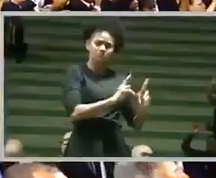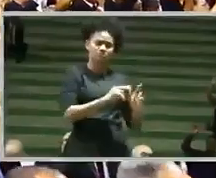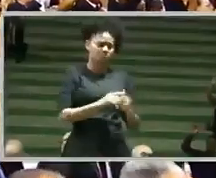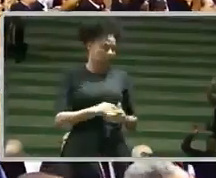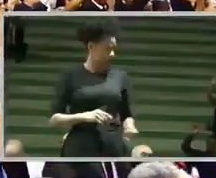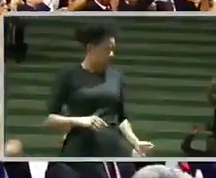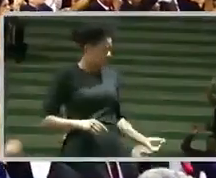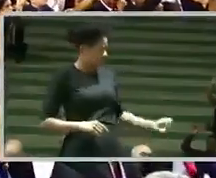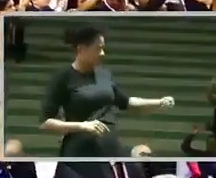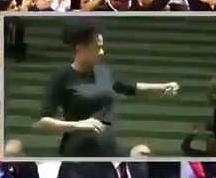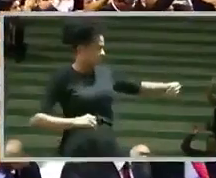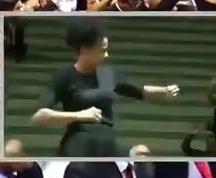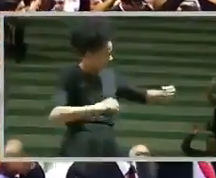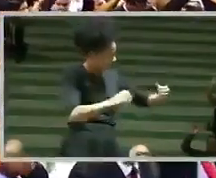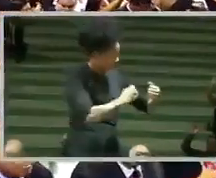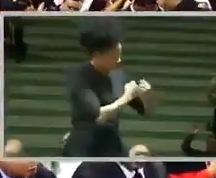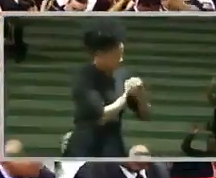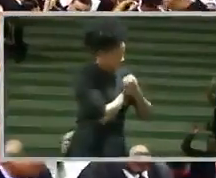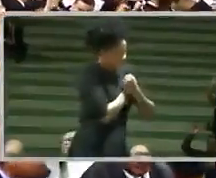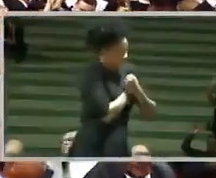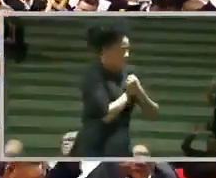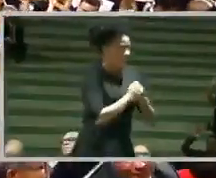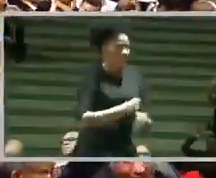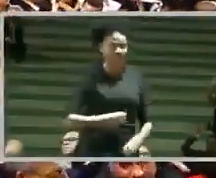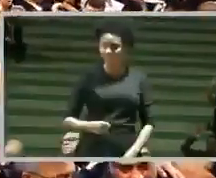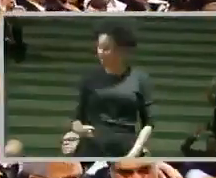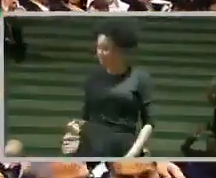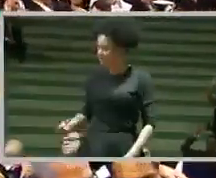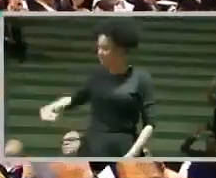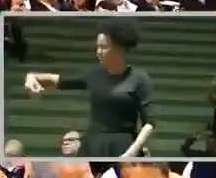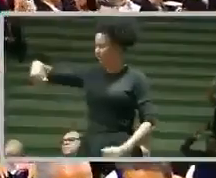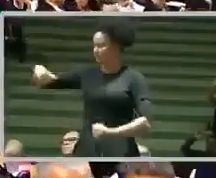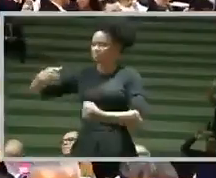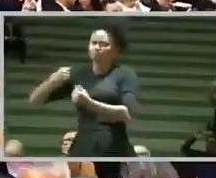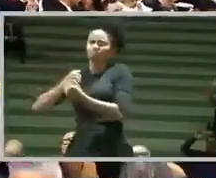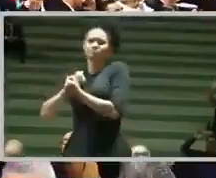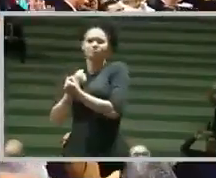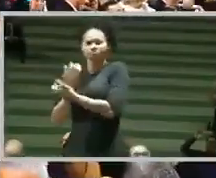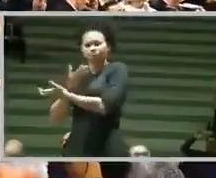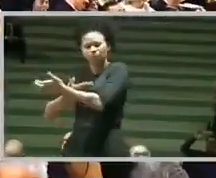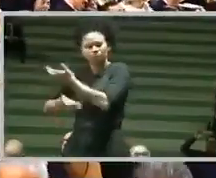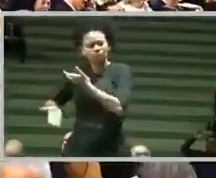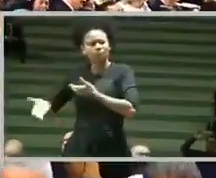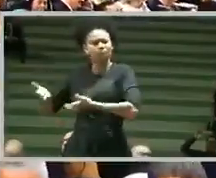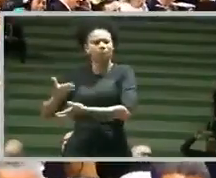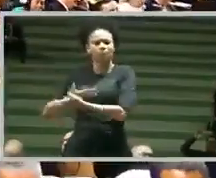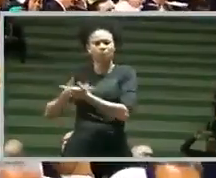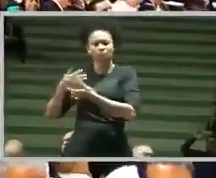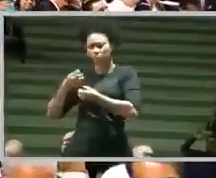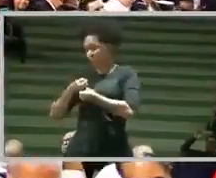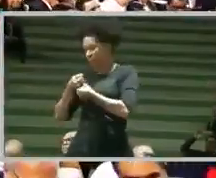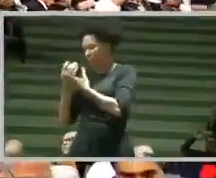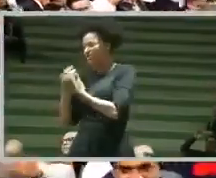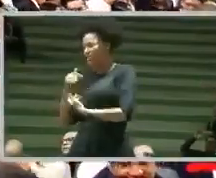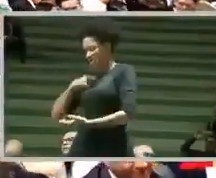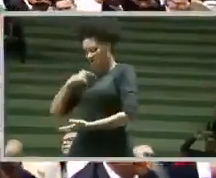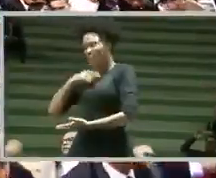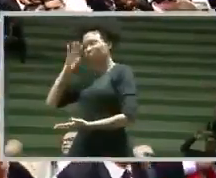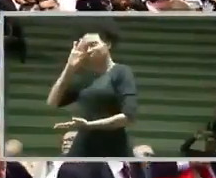Abraça essa pessoa que está perto de você. Isso é um ambiente fraternal. Diga para essa pessoa: eu